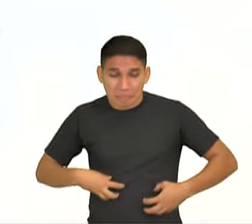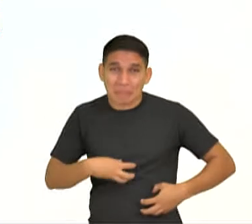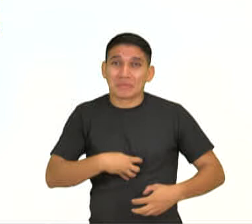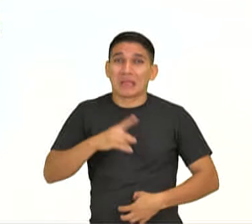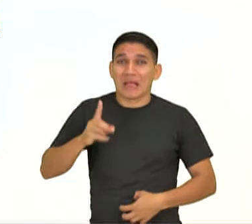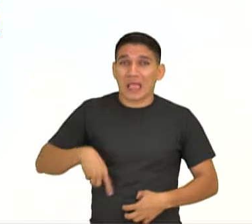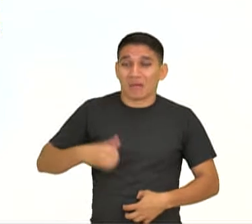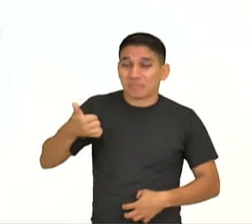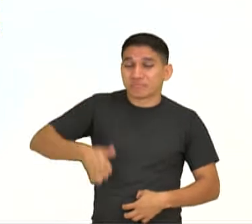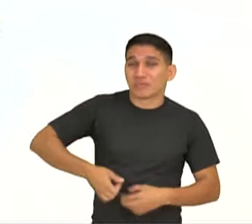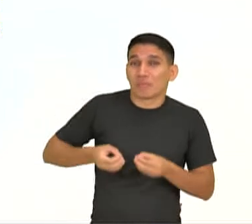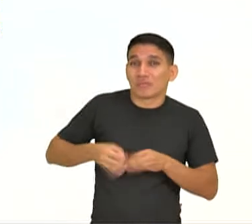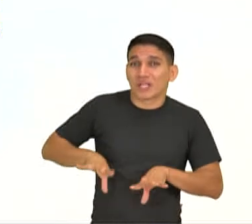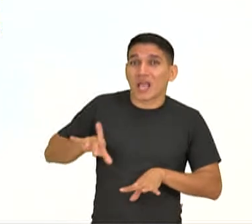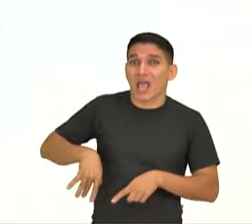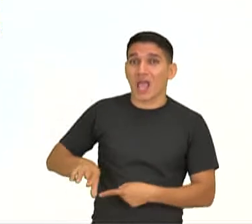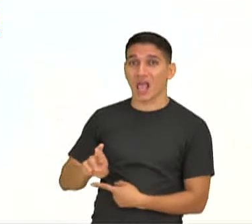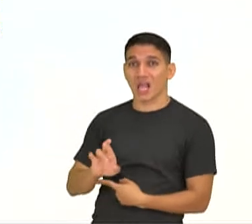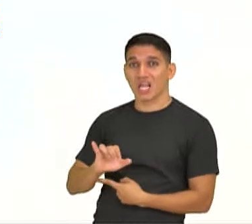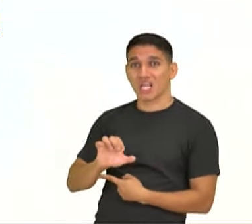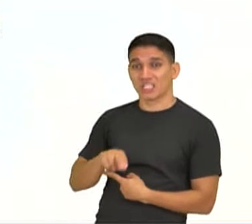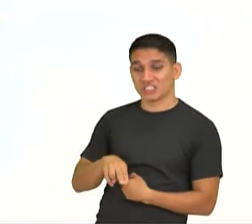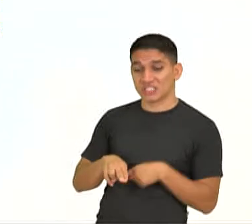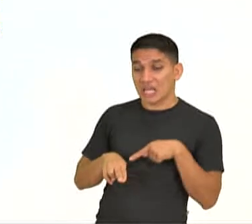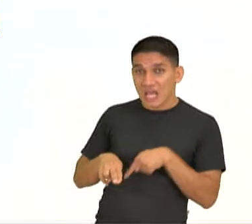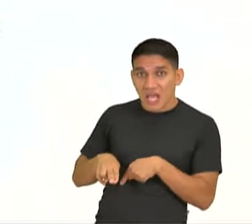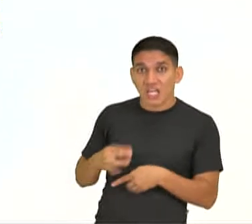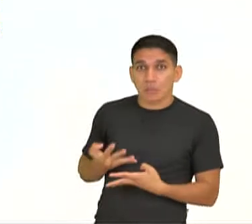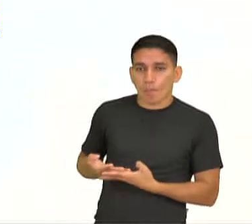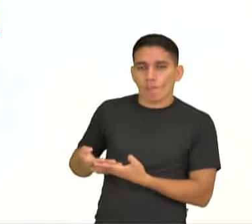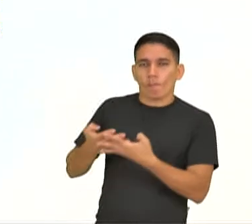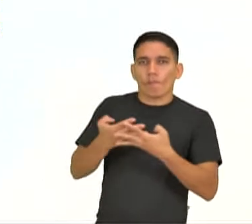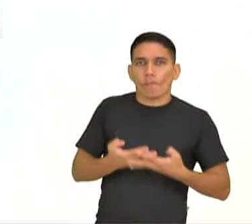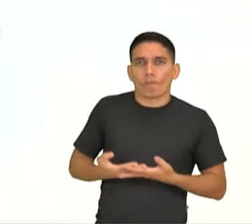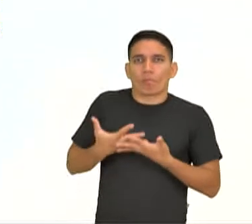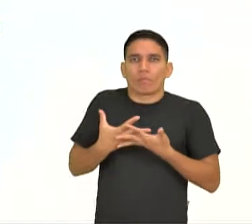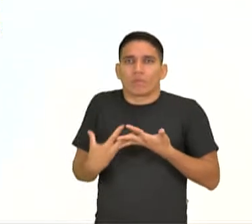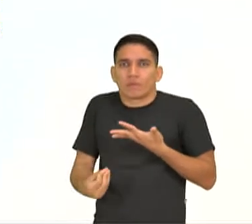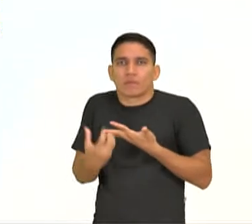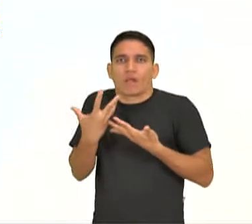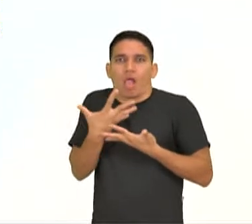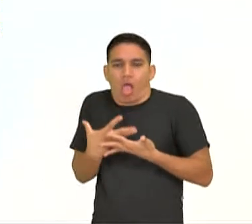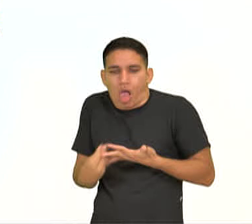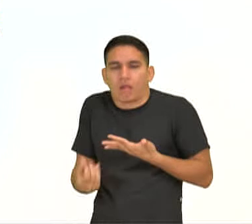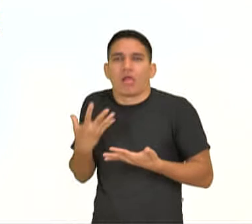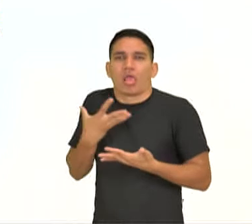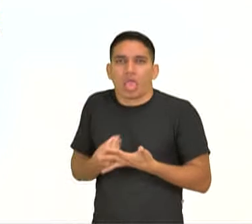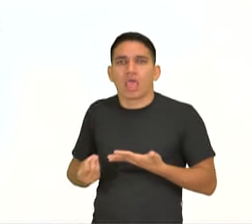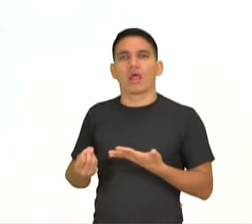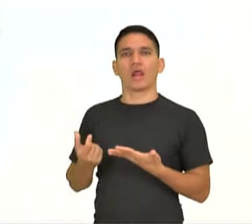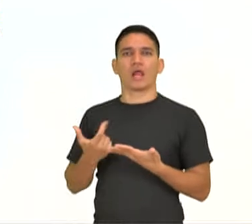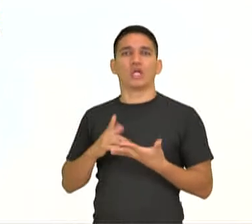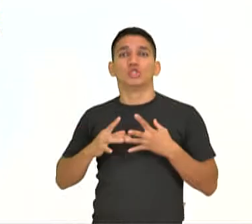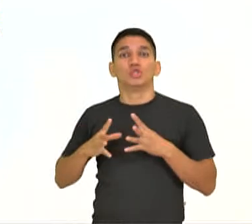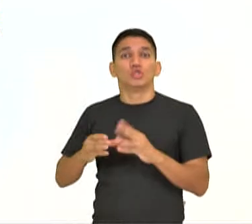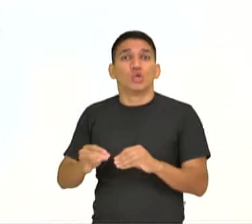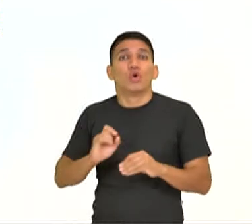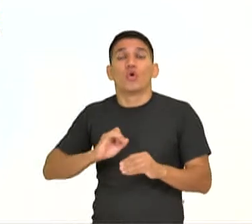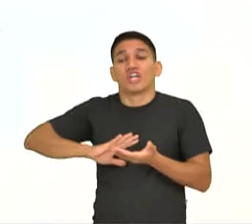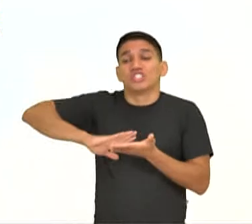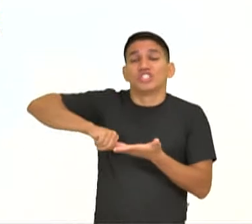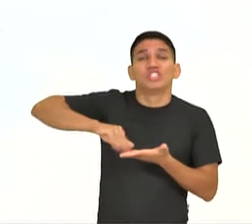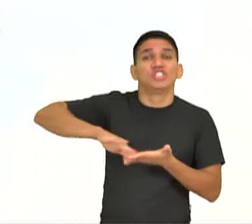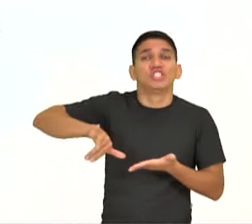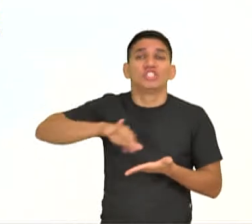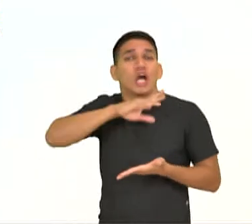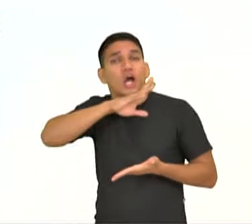os rins. Os rins são responsáveis por filtrar o líquido dentro de nós, ok? Tirar o que não é